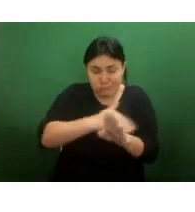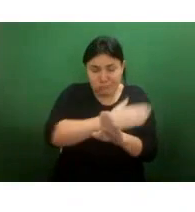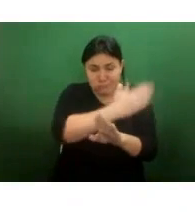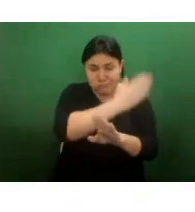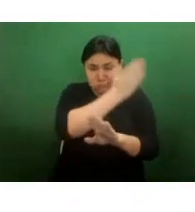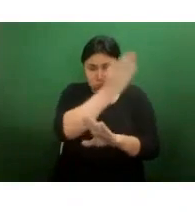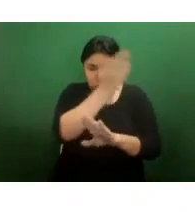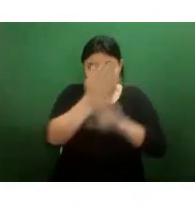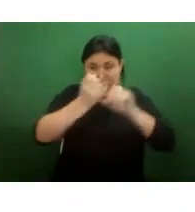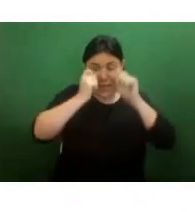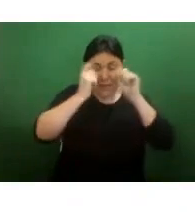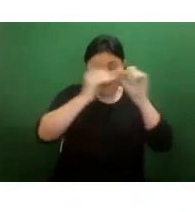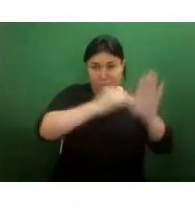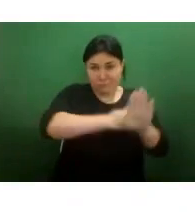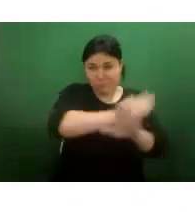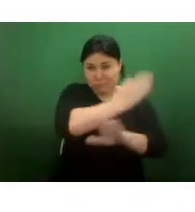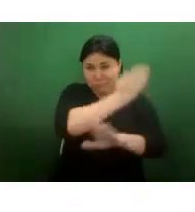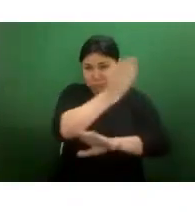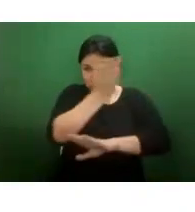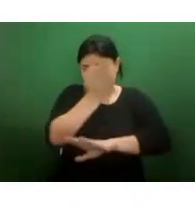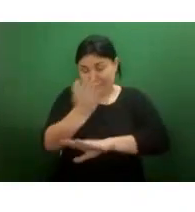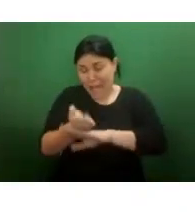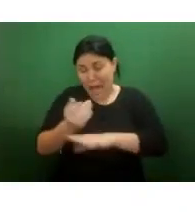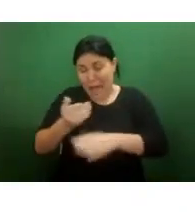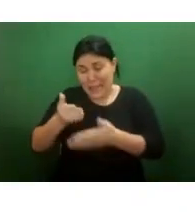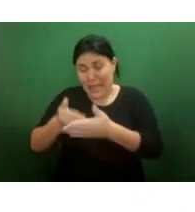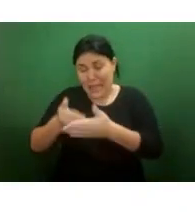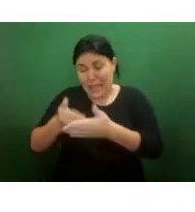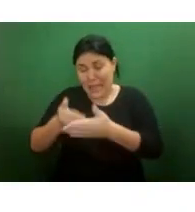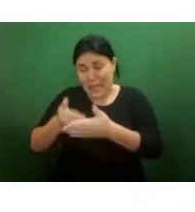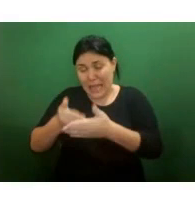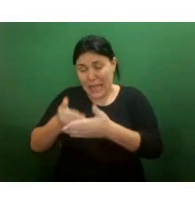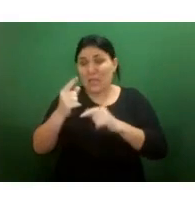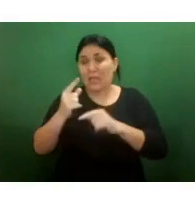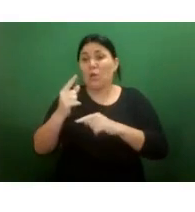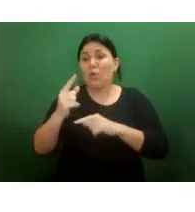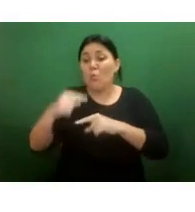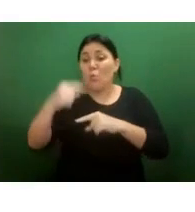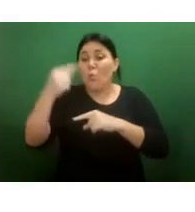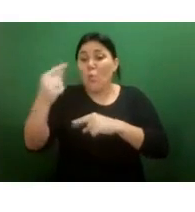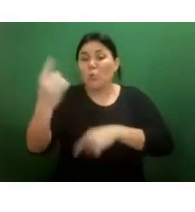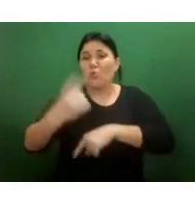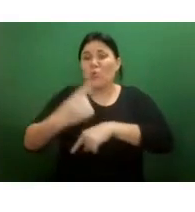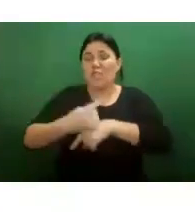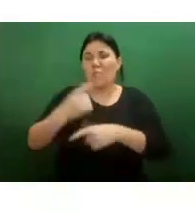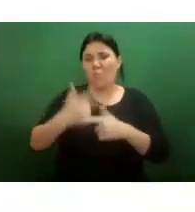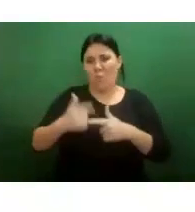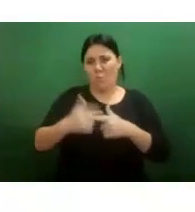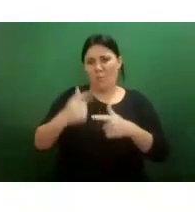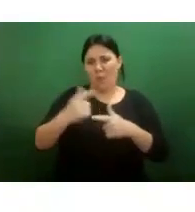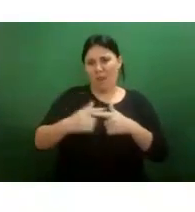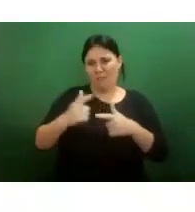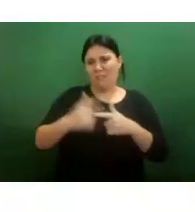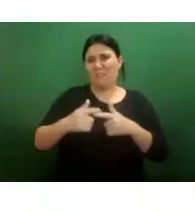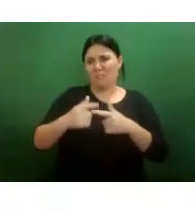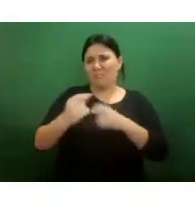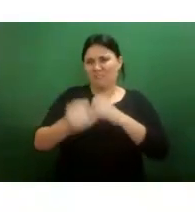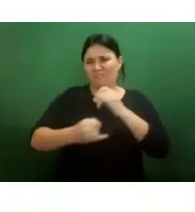segundo dia do desfile, nós tivemos um problema na transmissão pelo Facebook, que deu a pessoa que